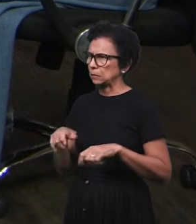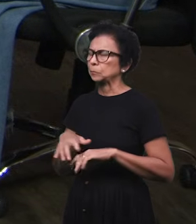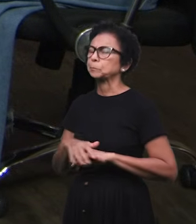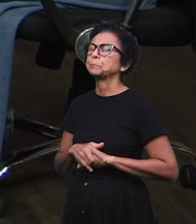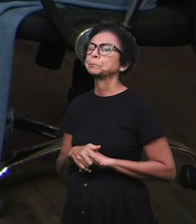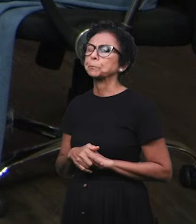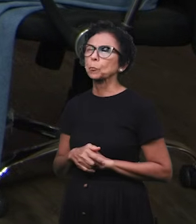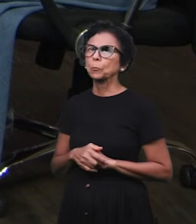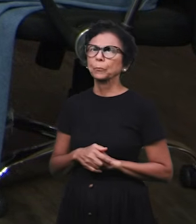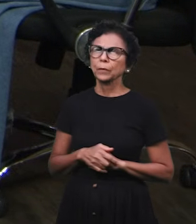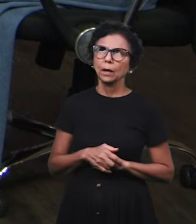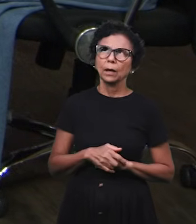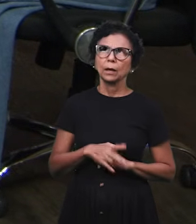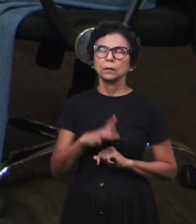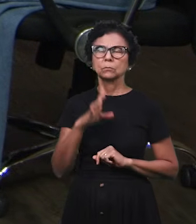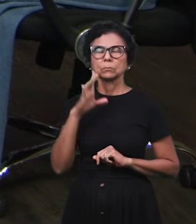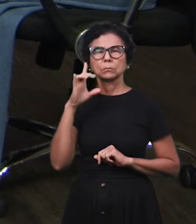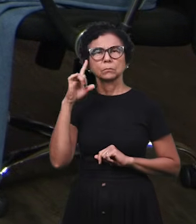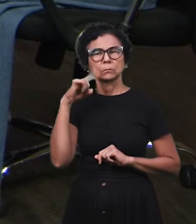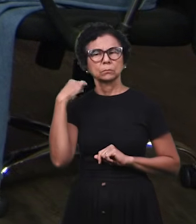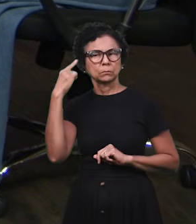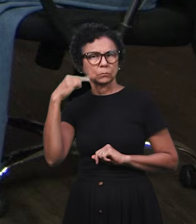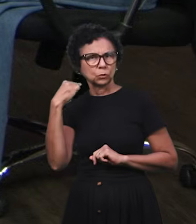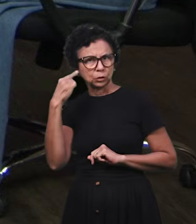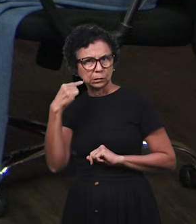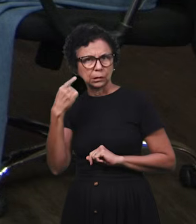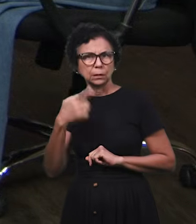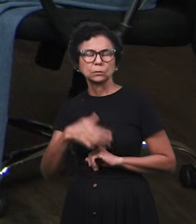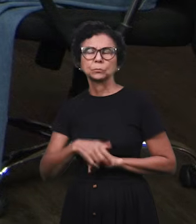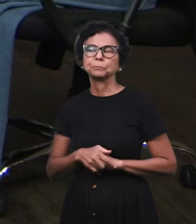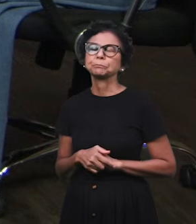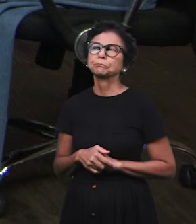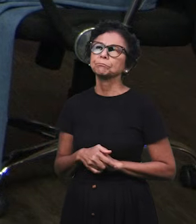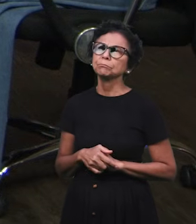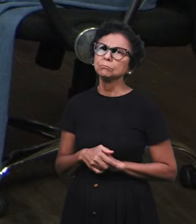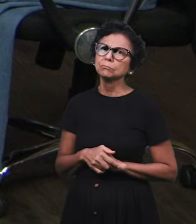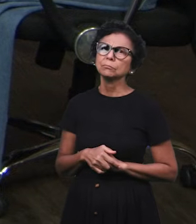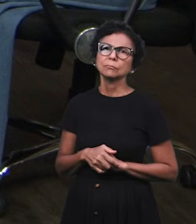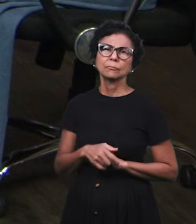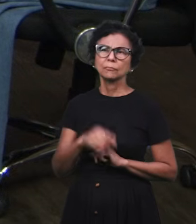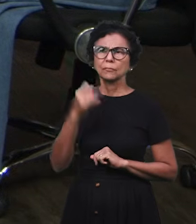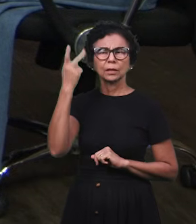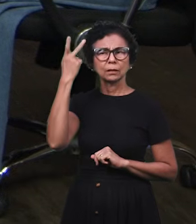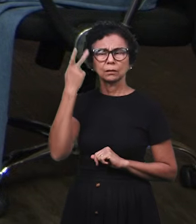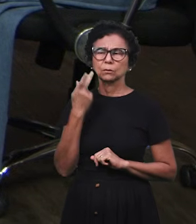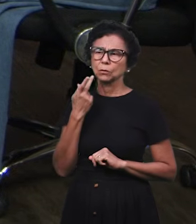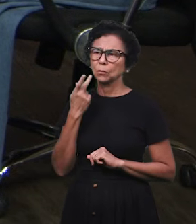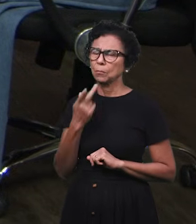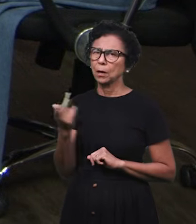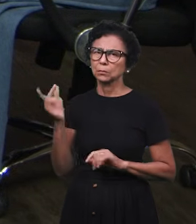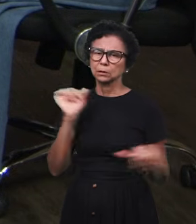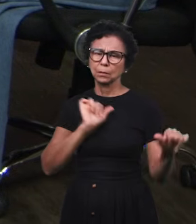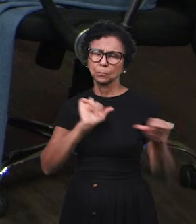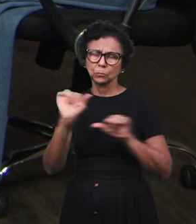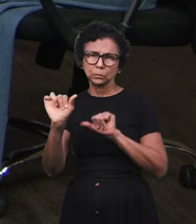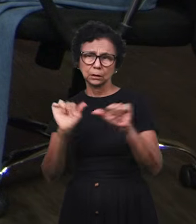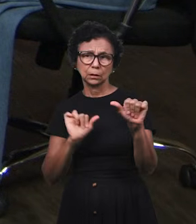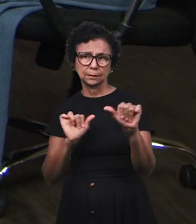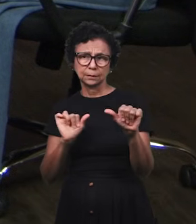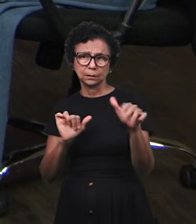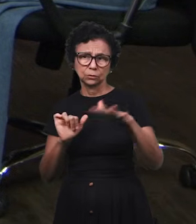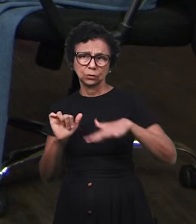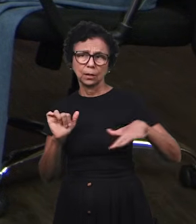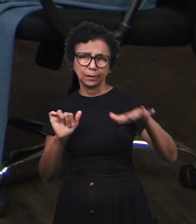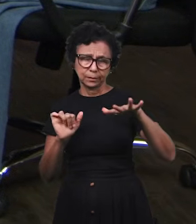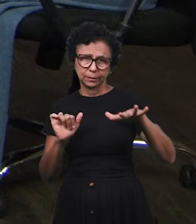Essa área de transição. Por quê? Porque a pessoa começa advogando, geralmente quando o